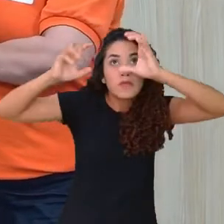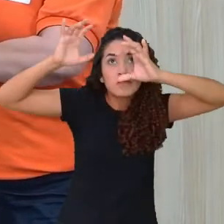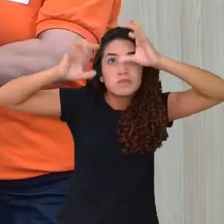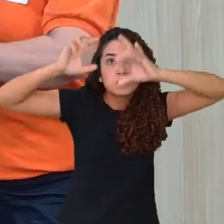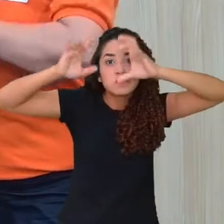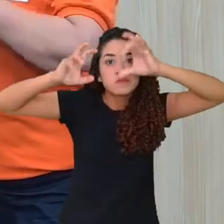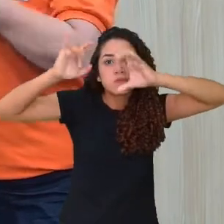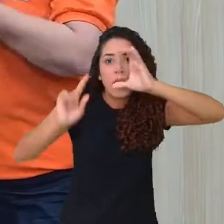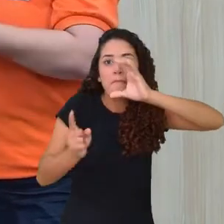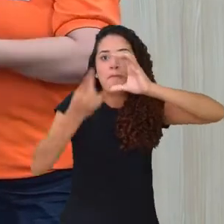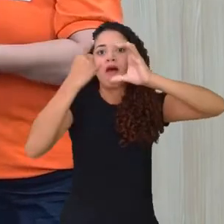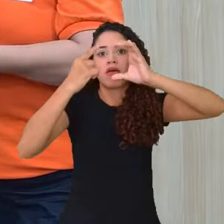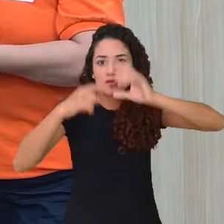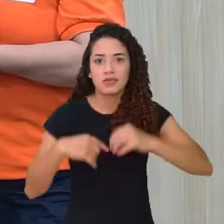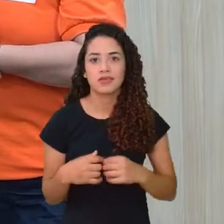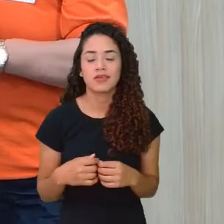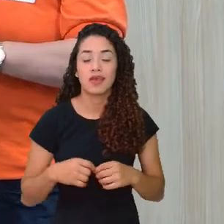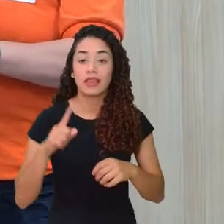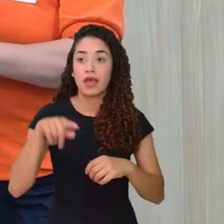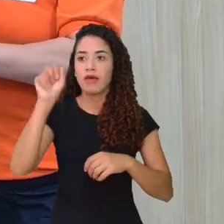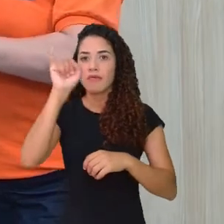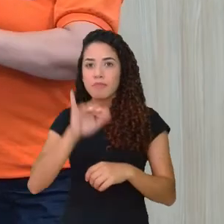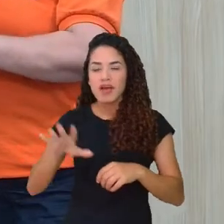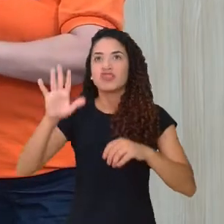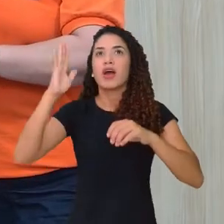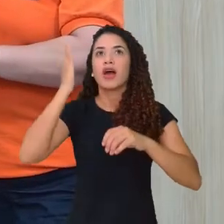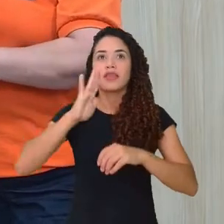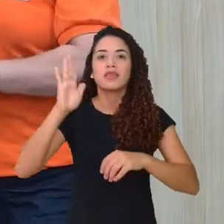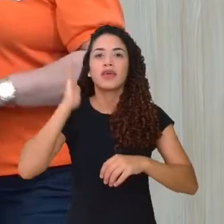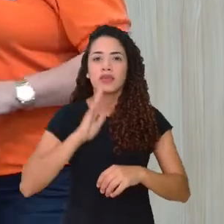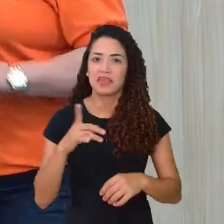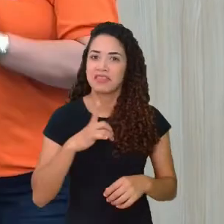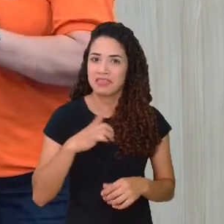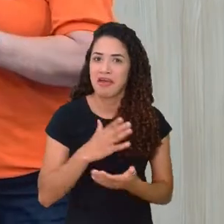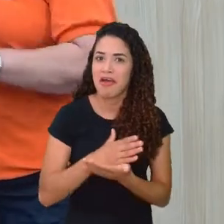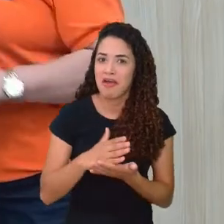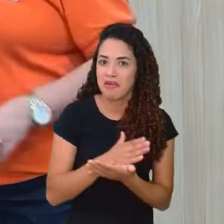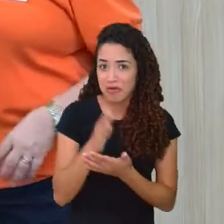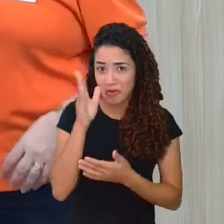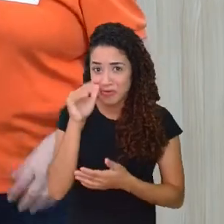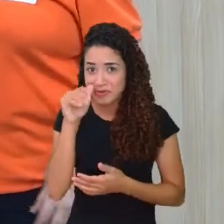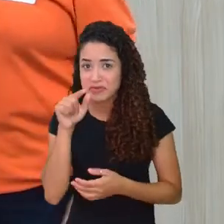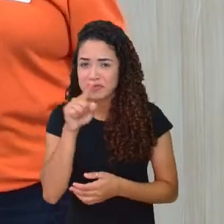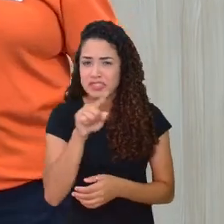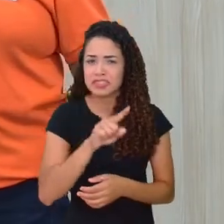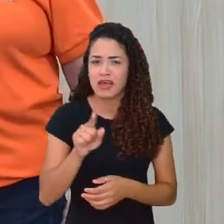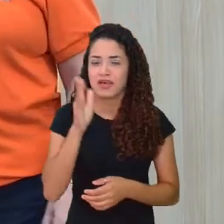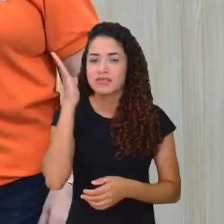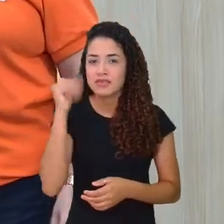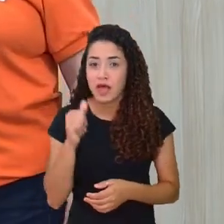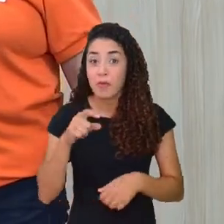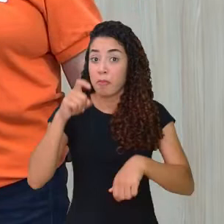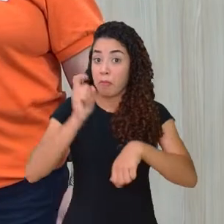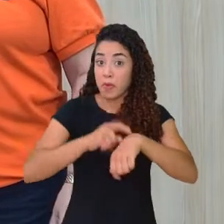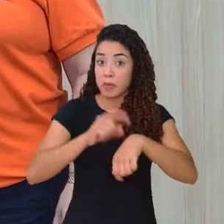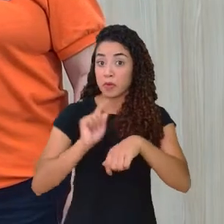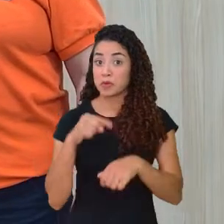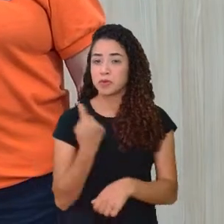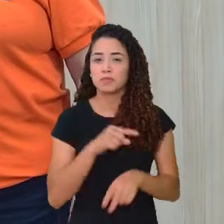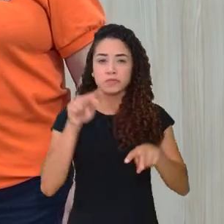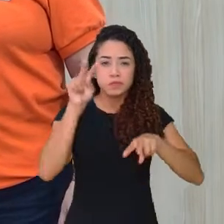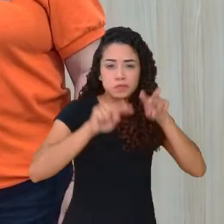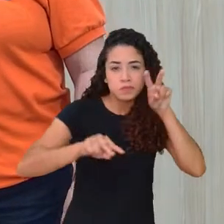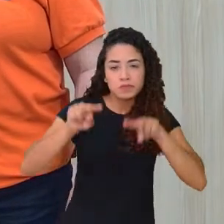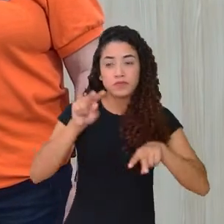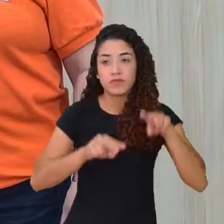vamos dizer assim, interpretada. Tem algumas curiosidades. Vocês sabiam que na hora que a gente está observando, a gente